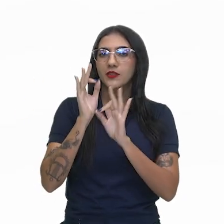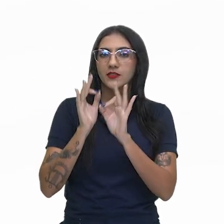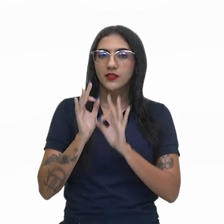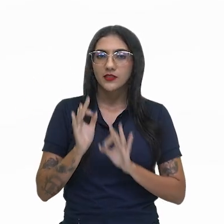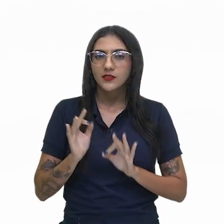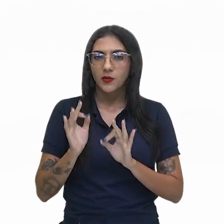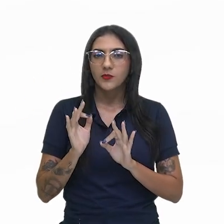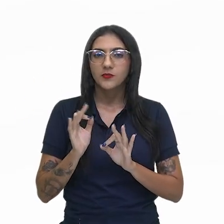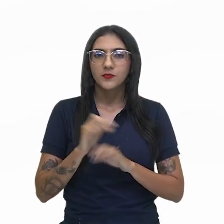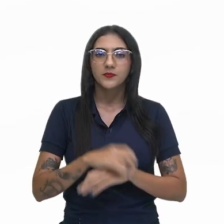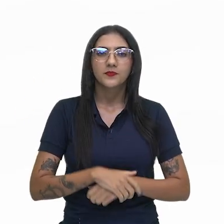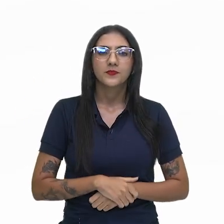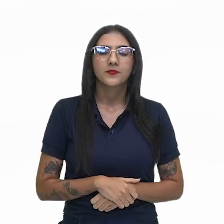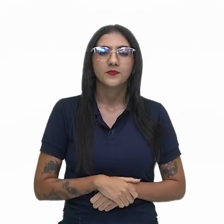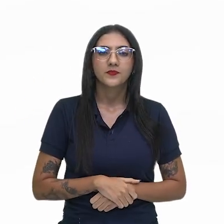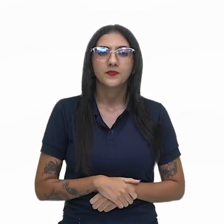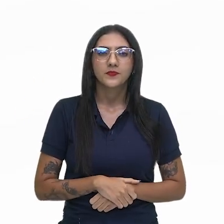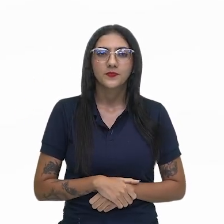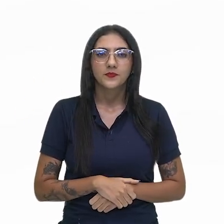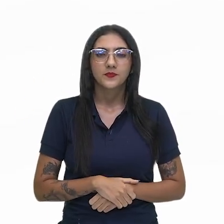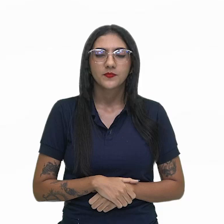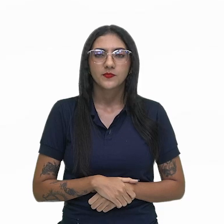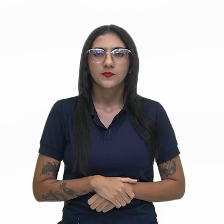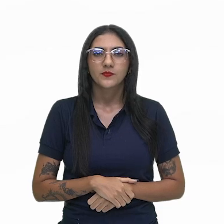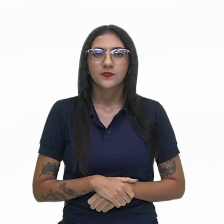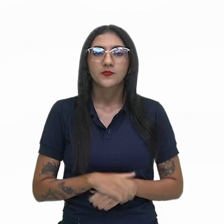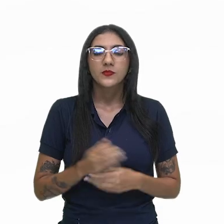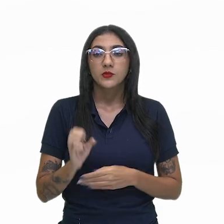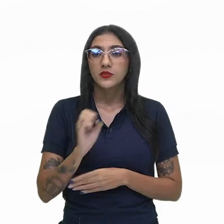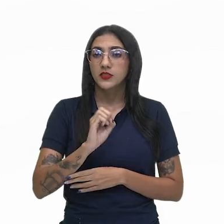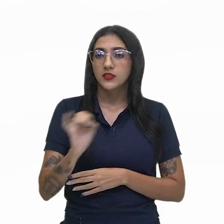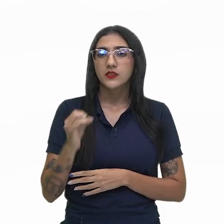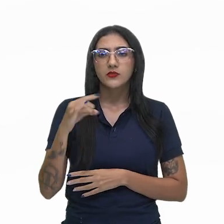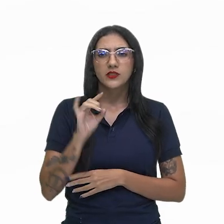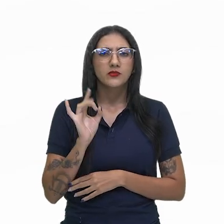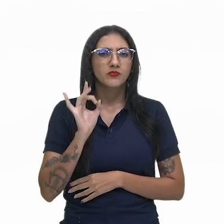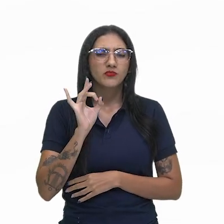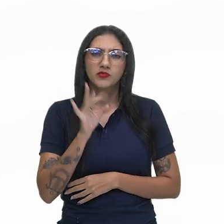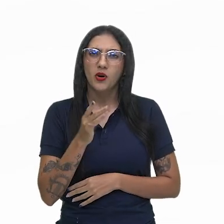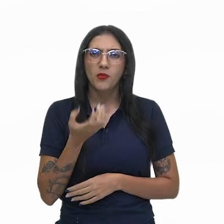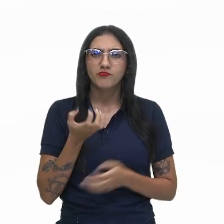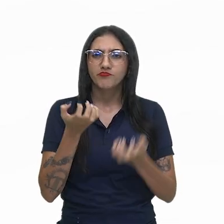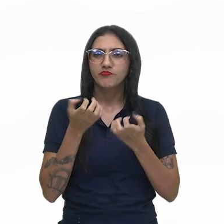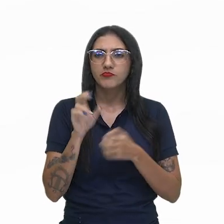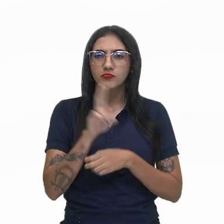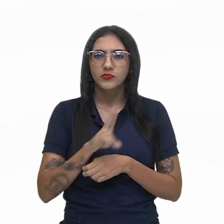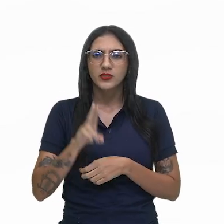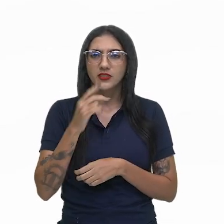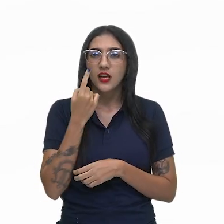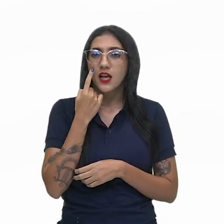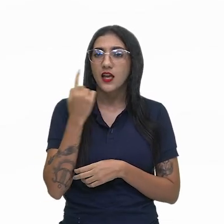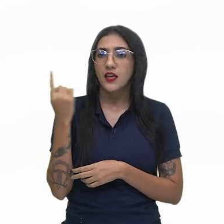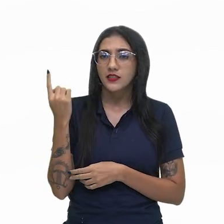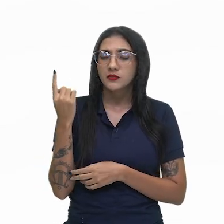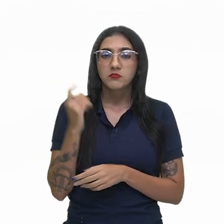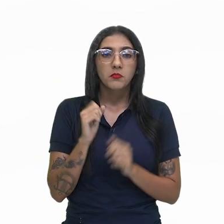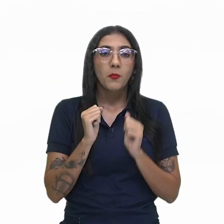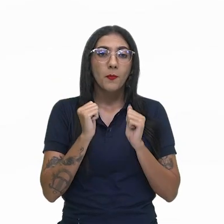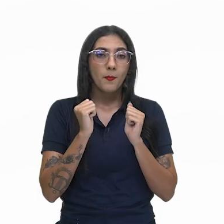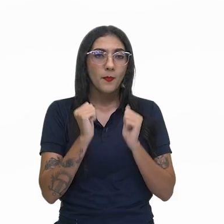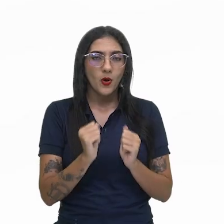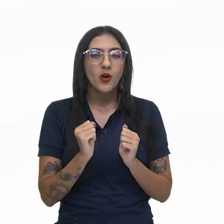no 7p6, né? Então, se você quiser apenas utilizar fazendo essa leitura, pode, ou